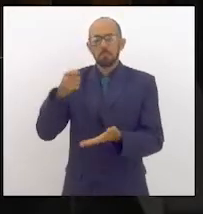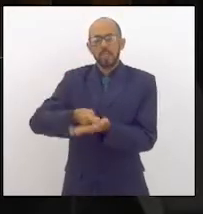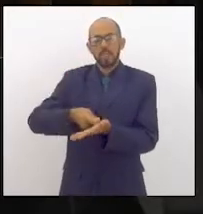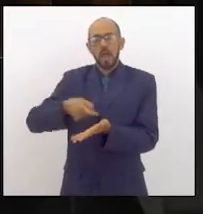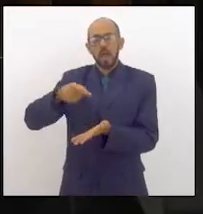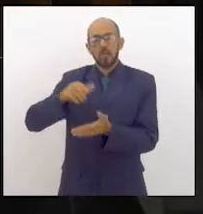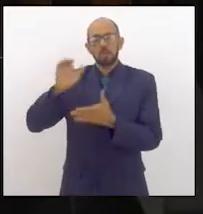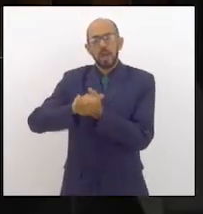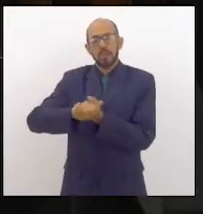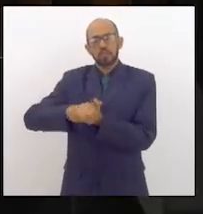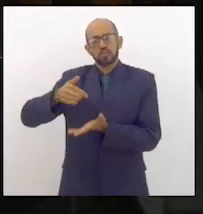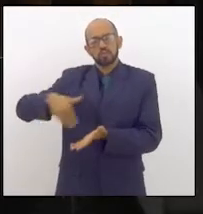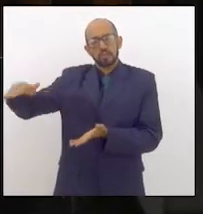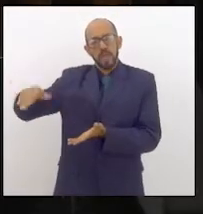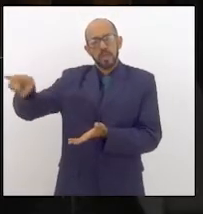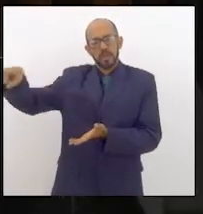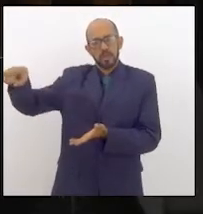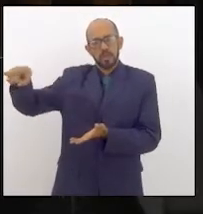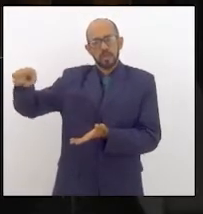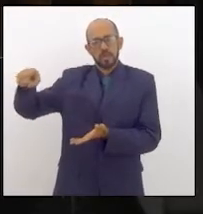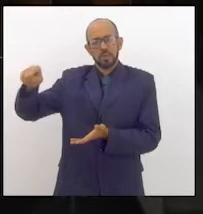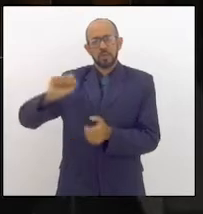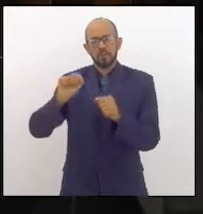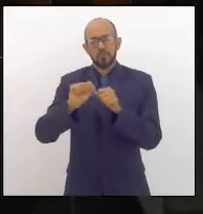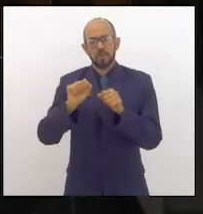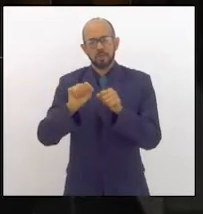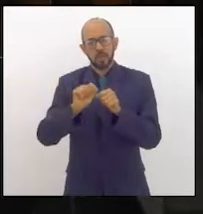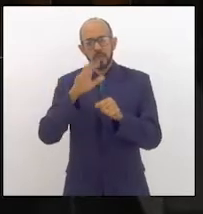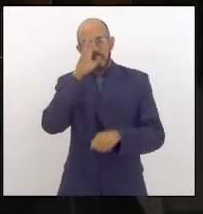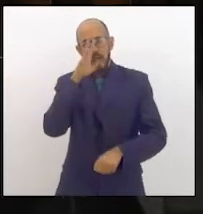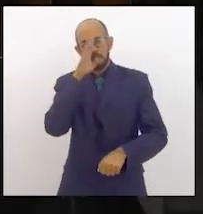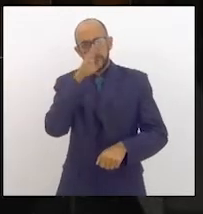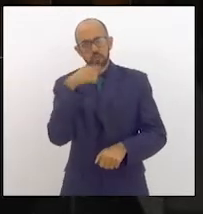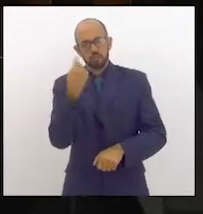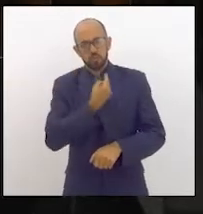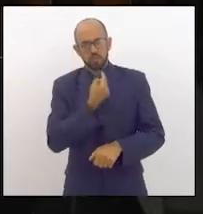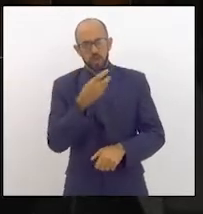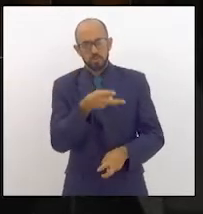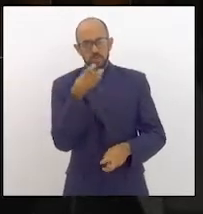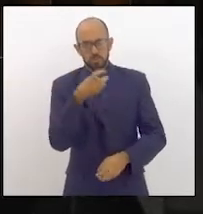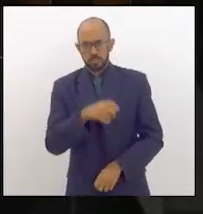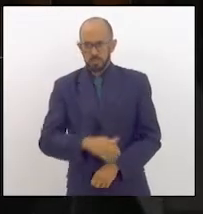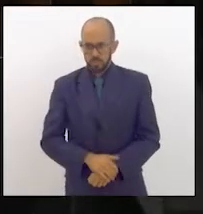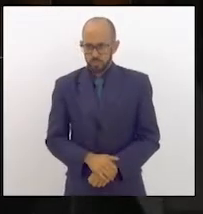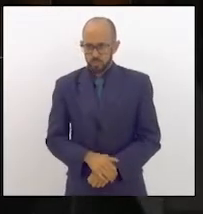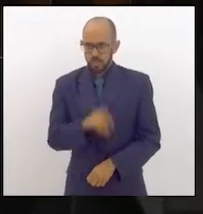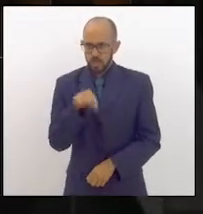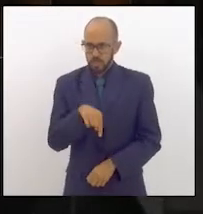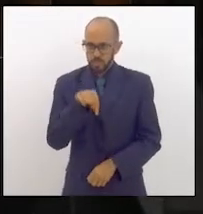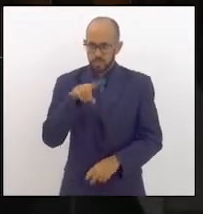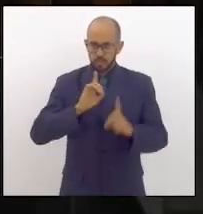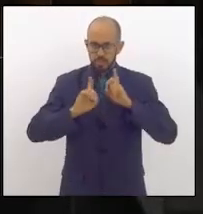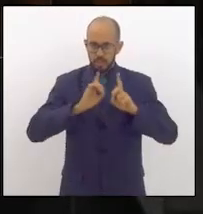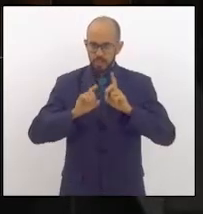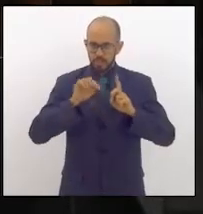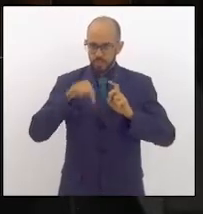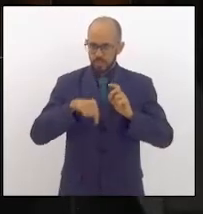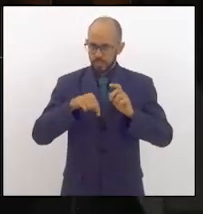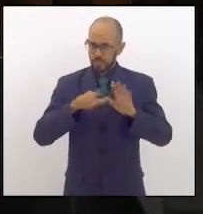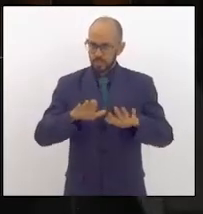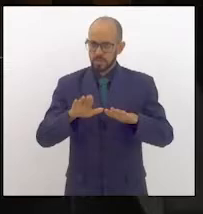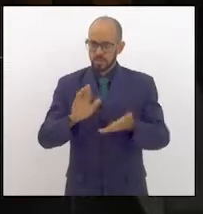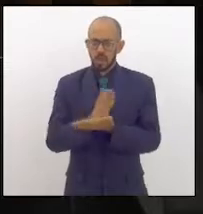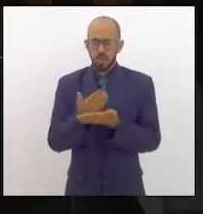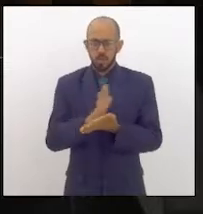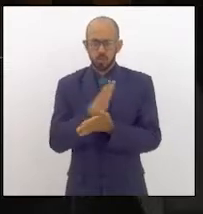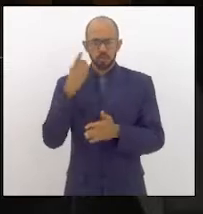sala o que praticar aquele abuso que todos nós vimos Esse é um debate que tá fazendo aqui mas